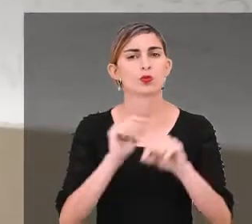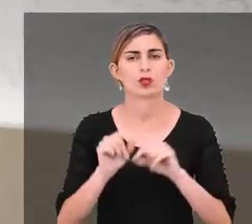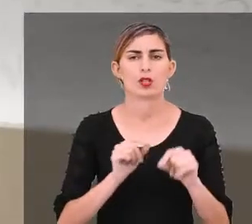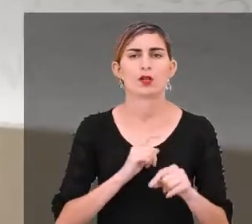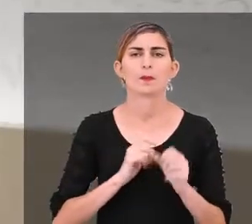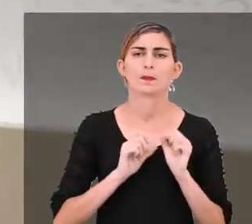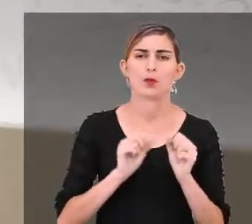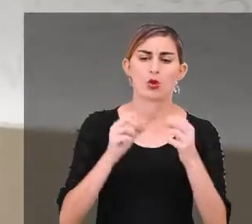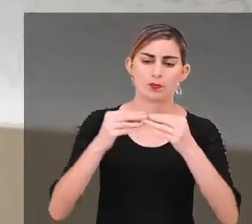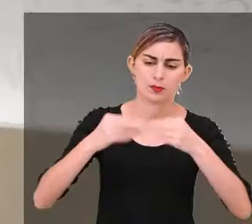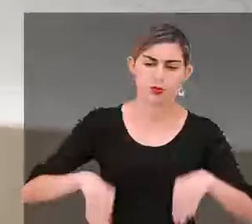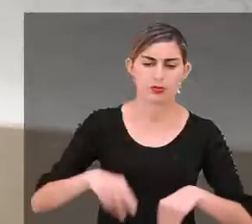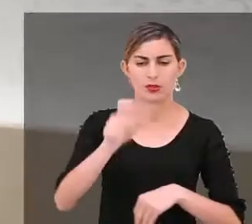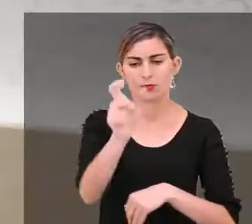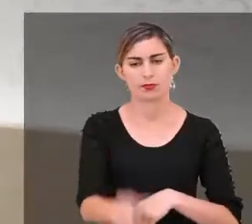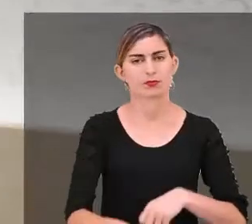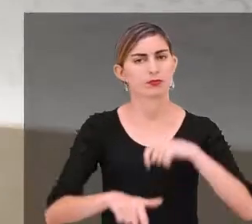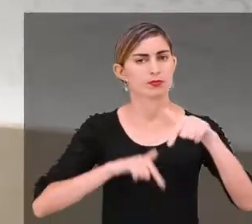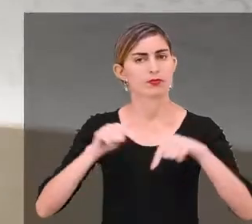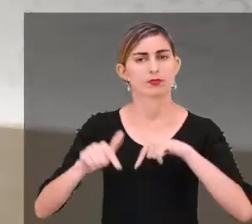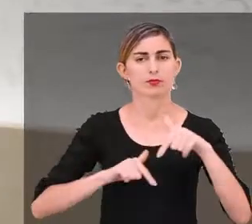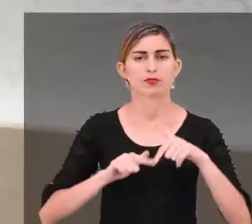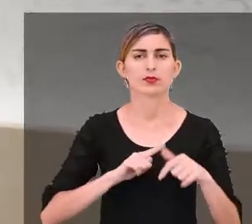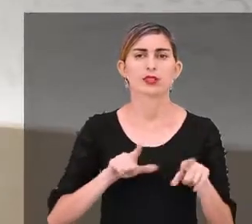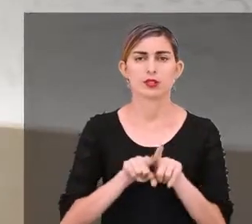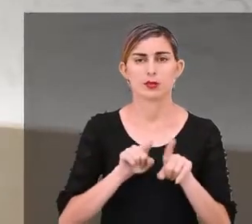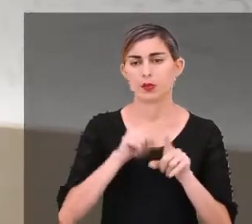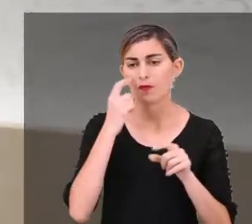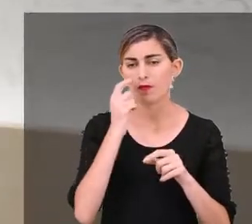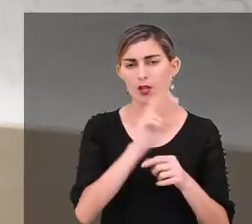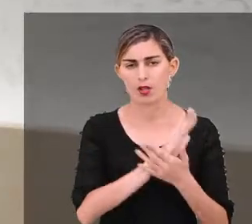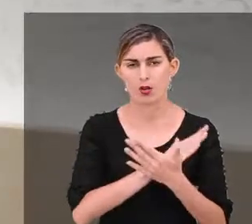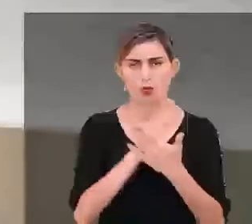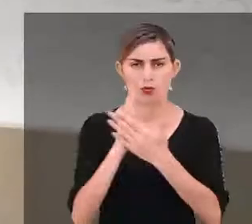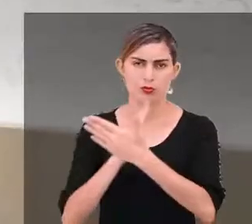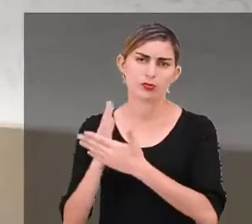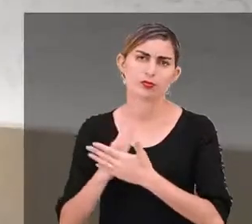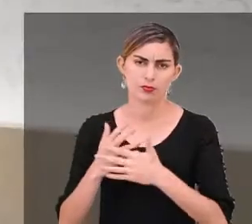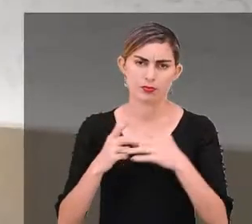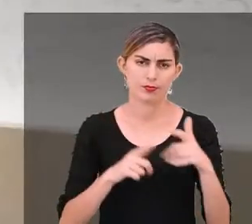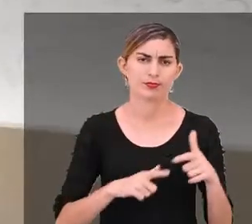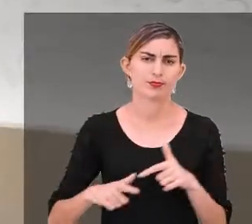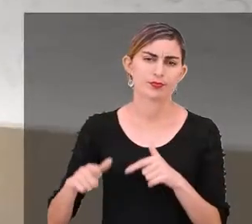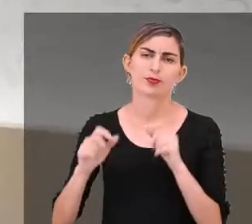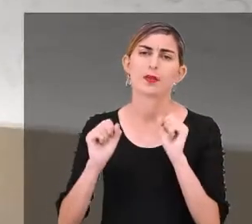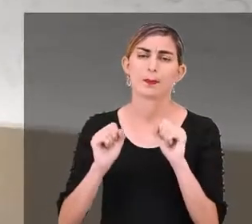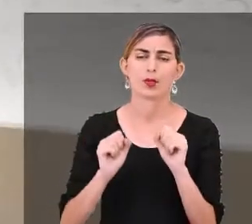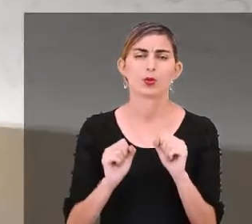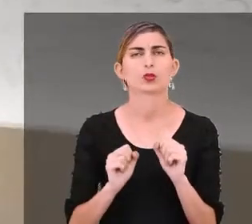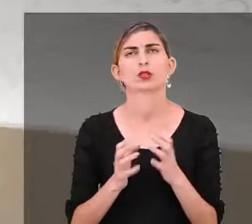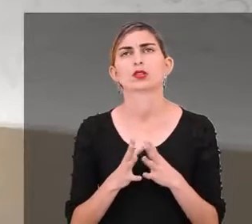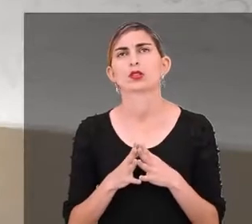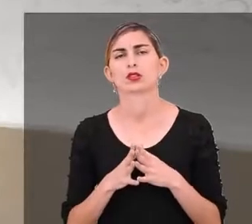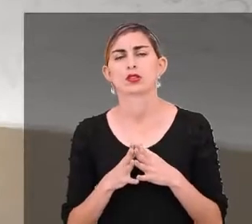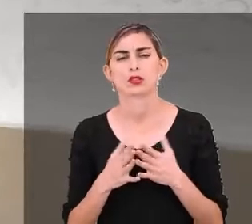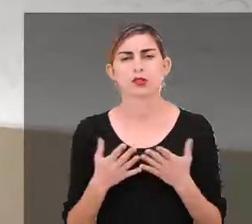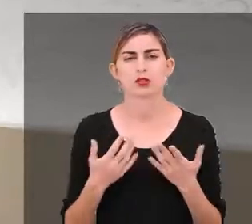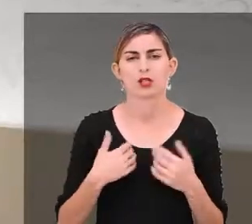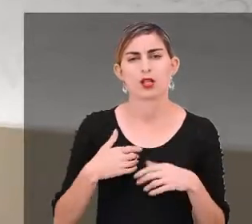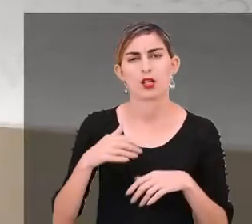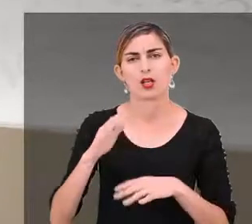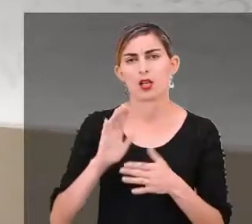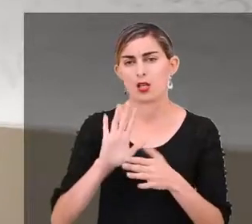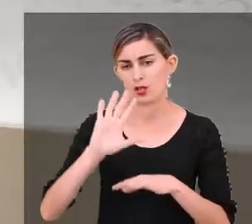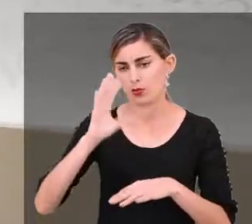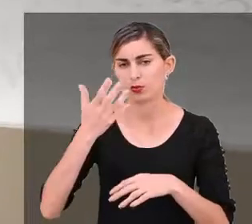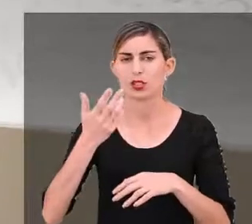ao trabalhador e depois vamos ver um pouco de alguns cenários que podem